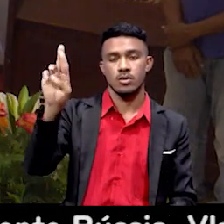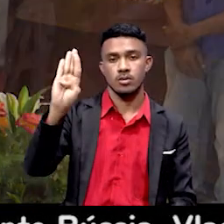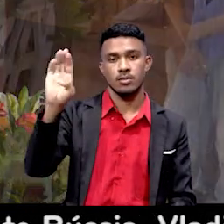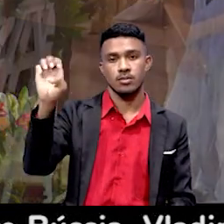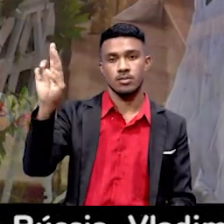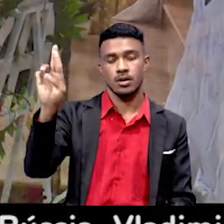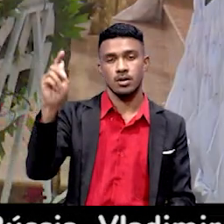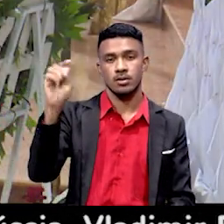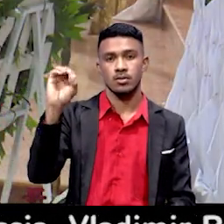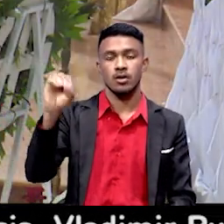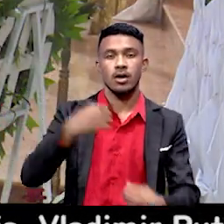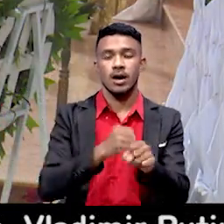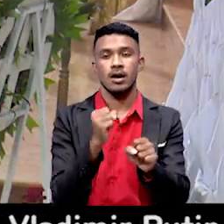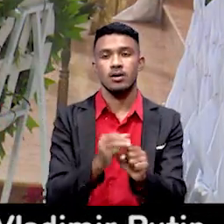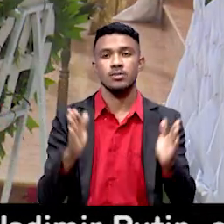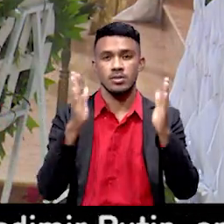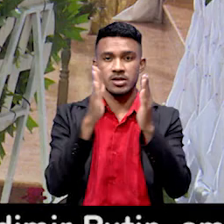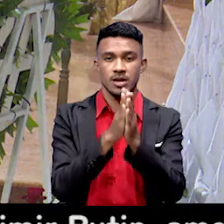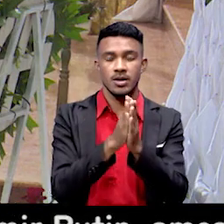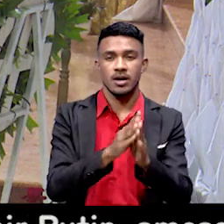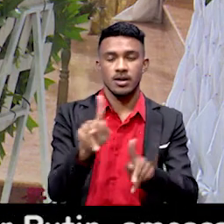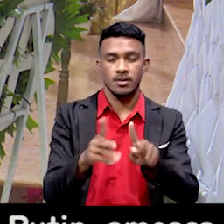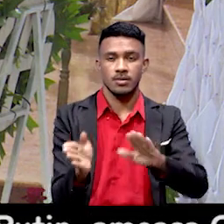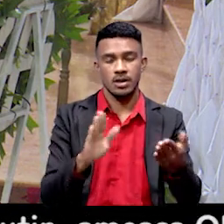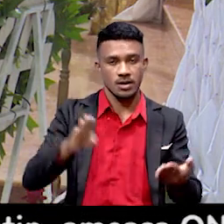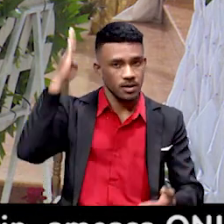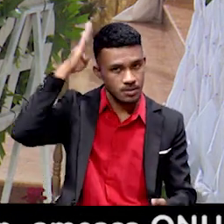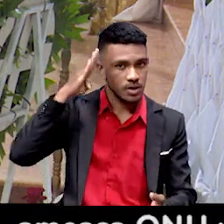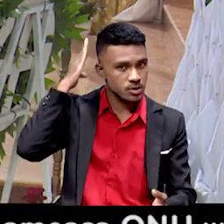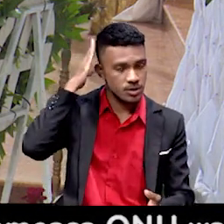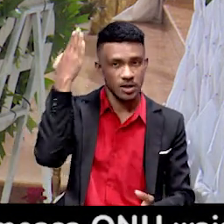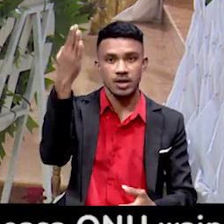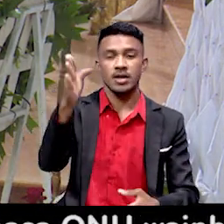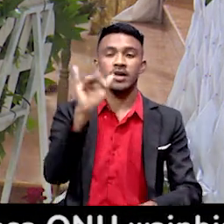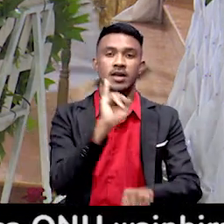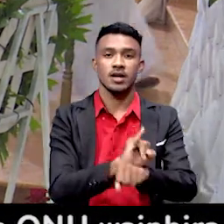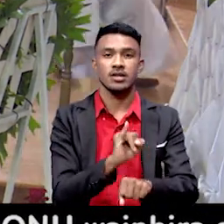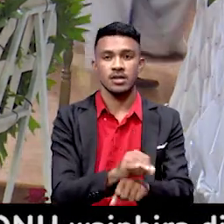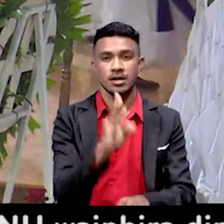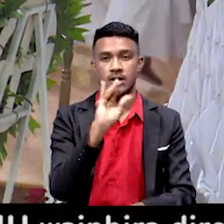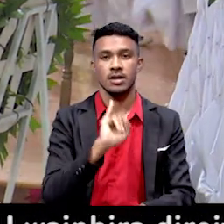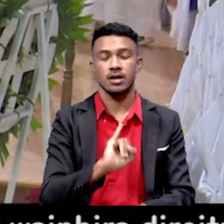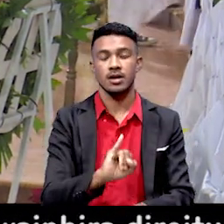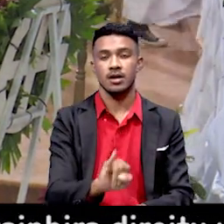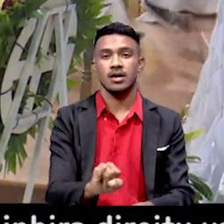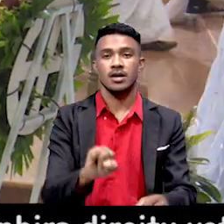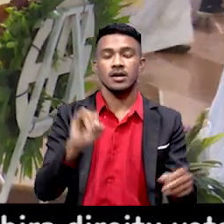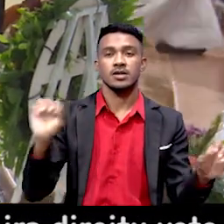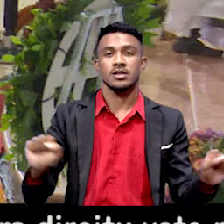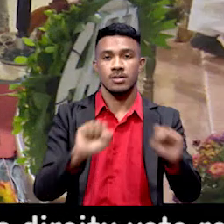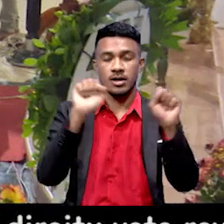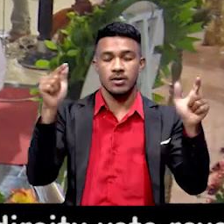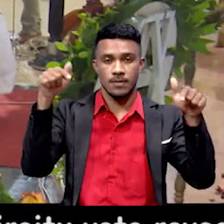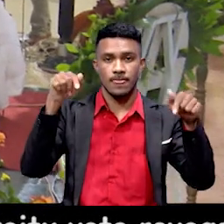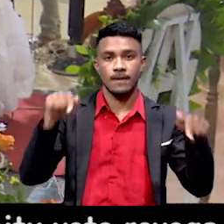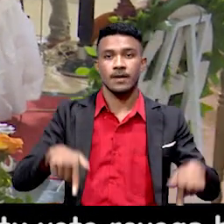hafoin misa rekem ba amu bispo Dom Basilio do Nascimento nia isin mate iha katedral dili Sabado kalam. Dom Norberto informa kata ke nia